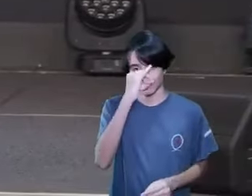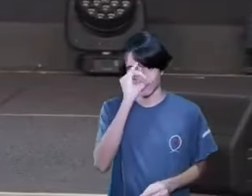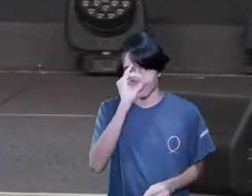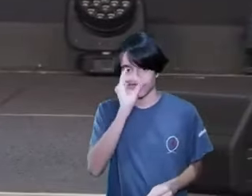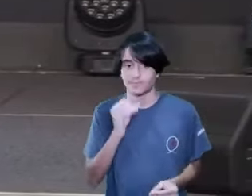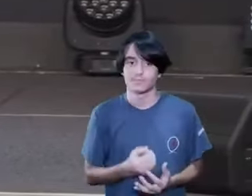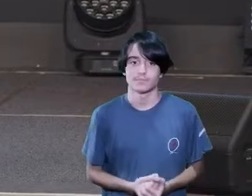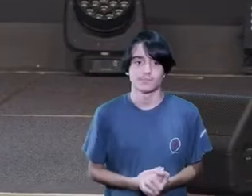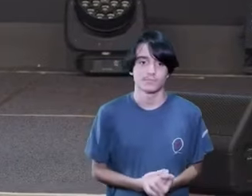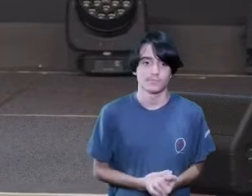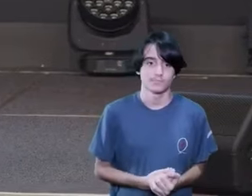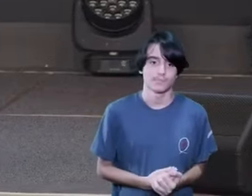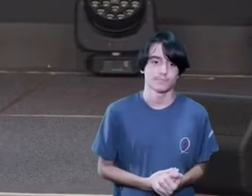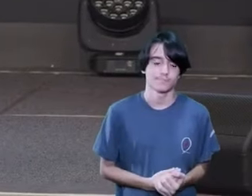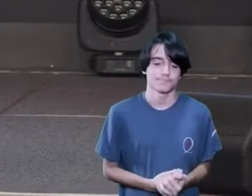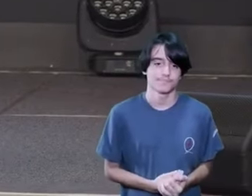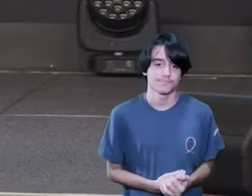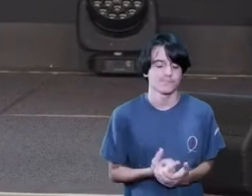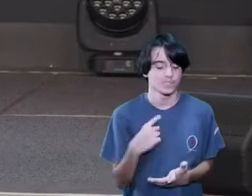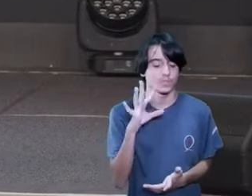abaixo. Você conhece a história.